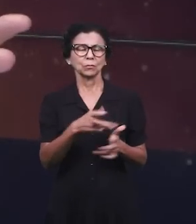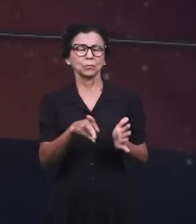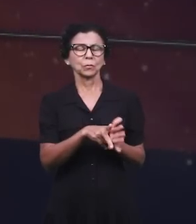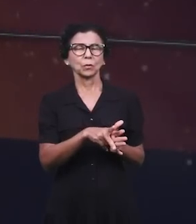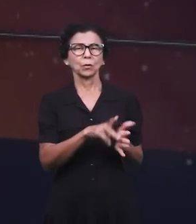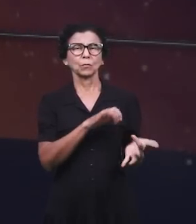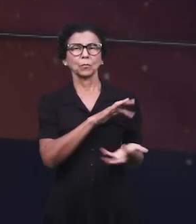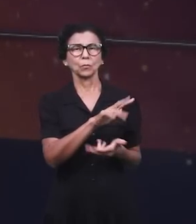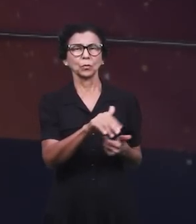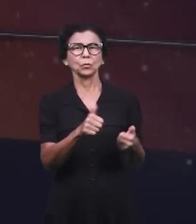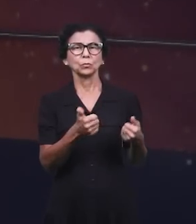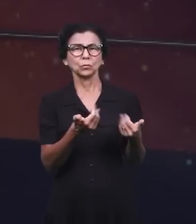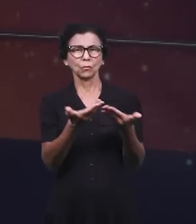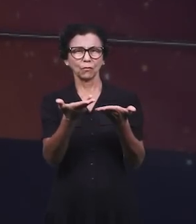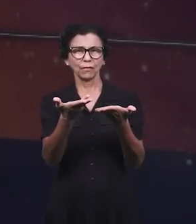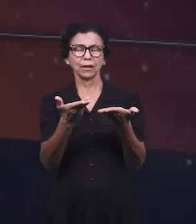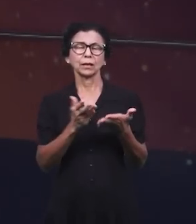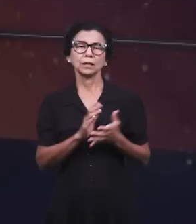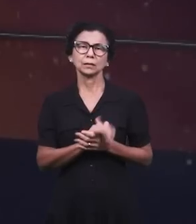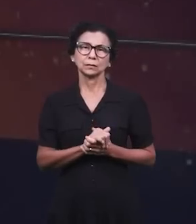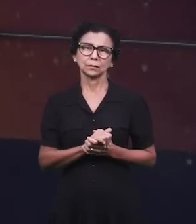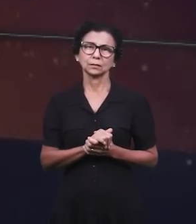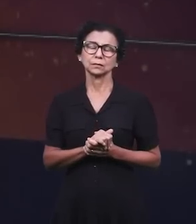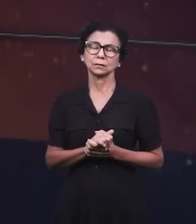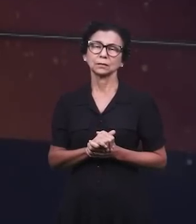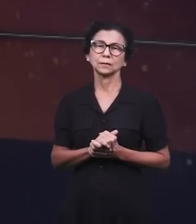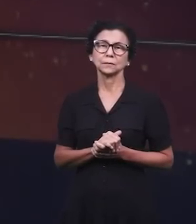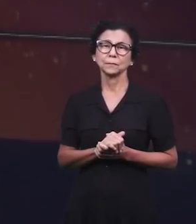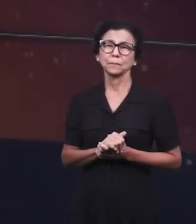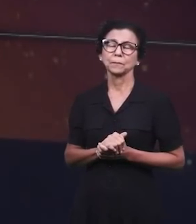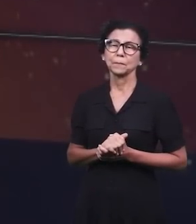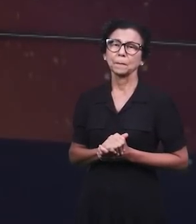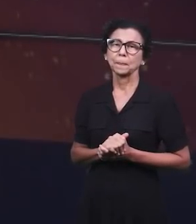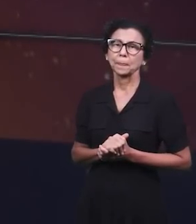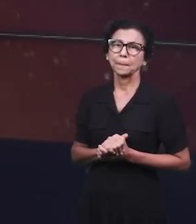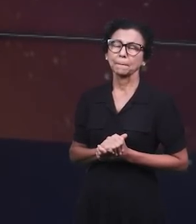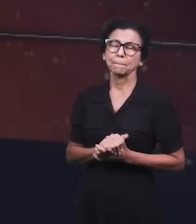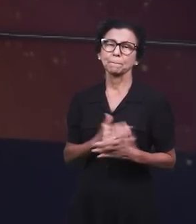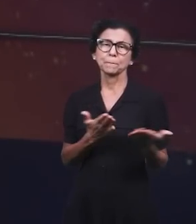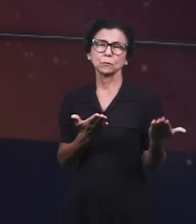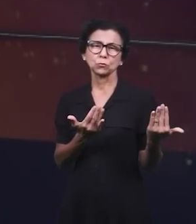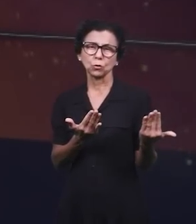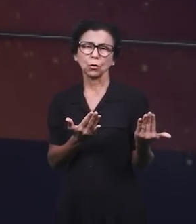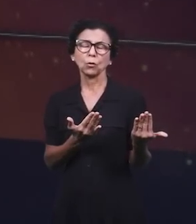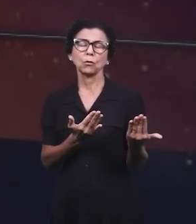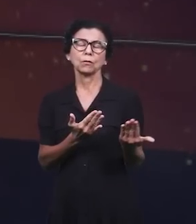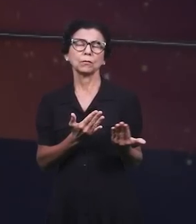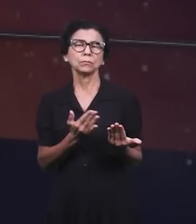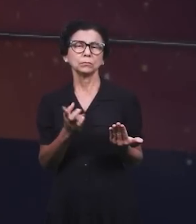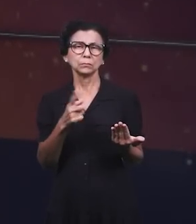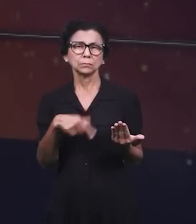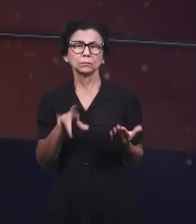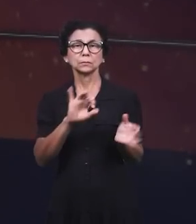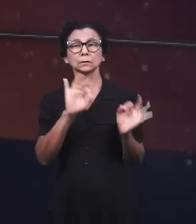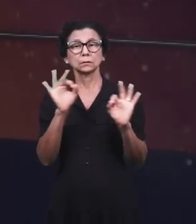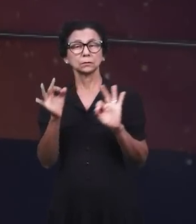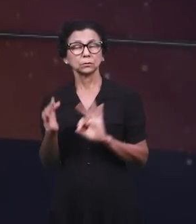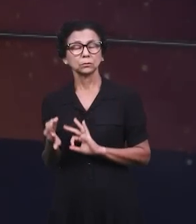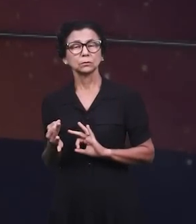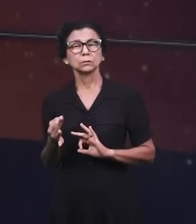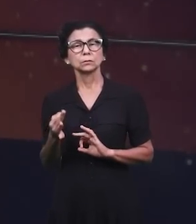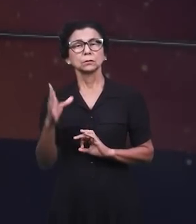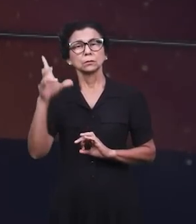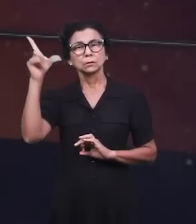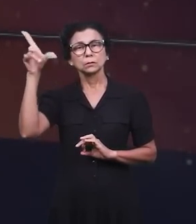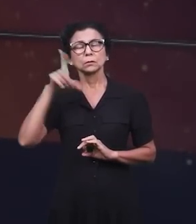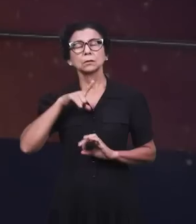né, uma palavra aqui muitas vezes para os jovens, para tantos que estão nos assistindo nessa hora. Deus tem